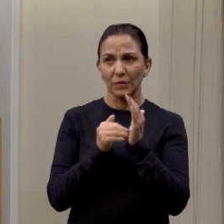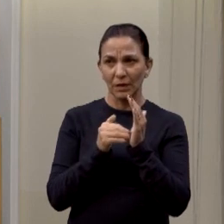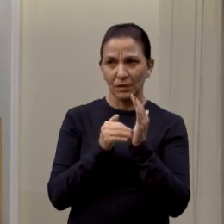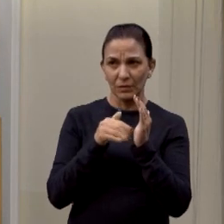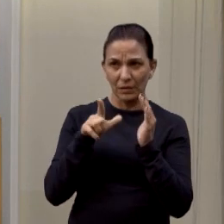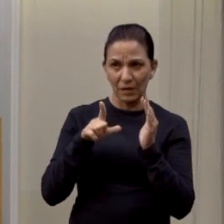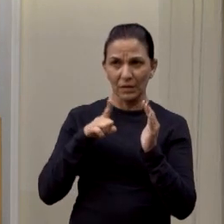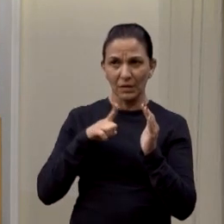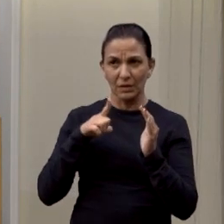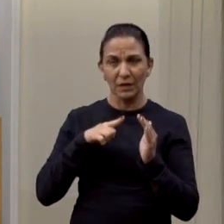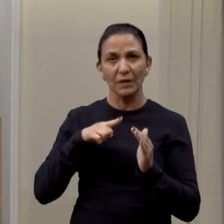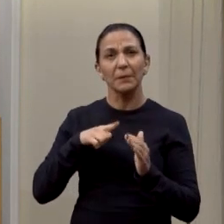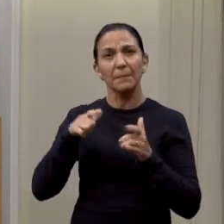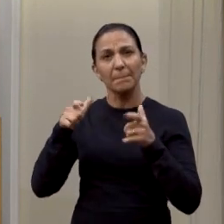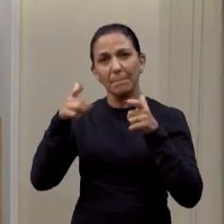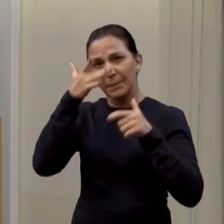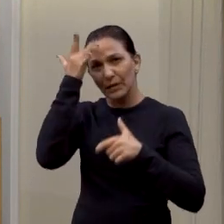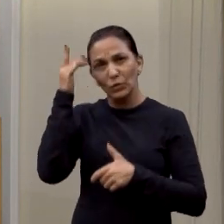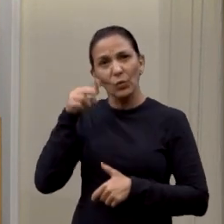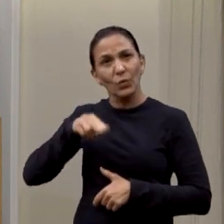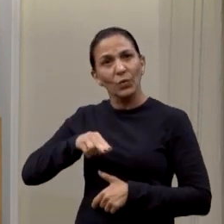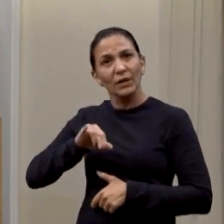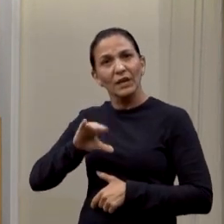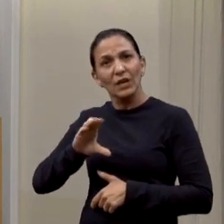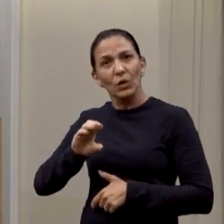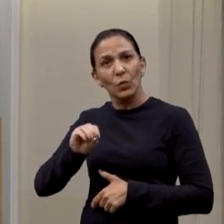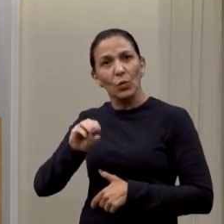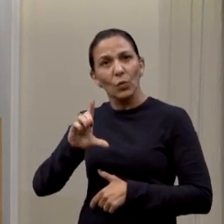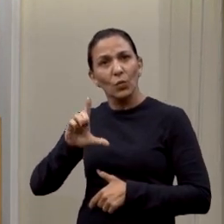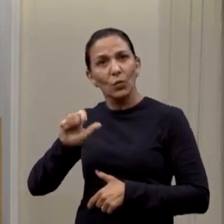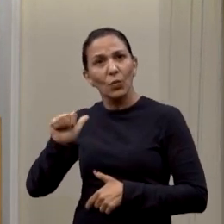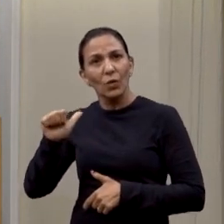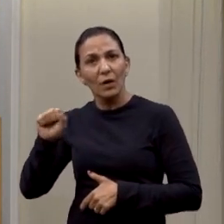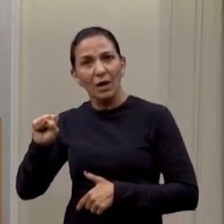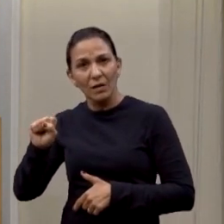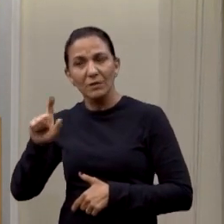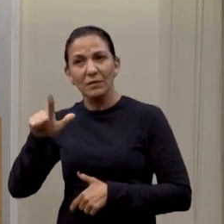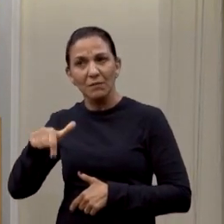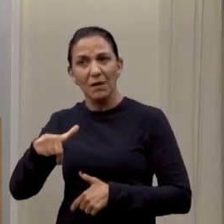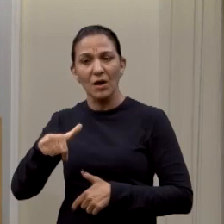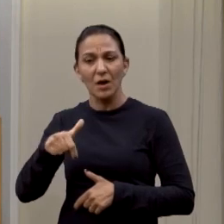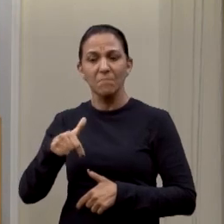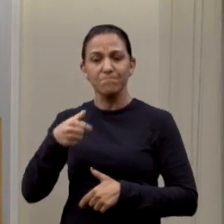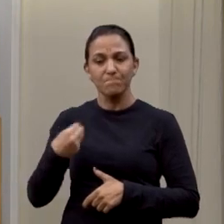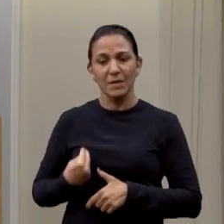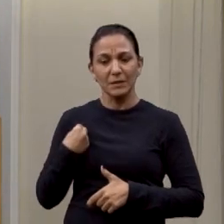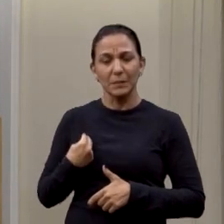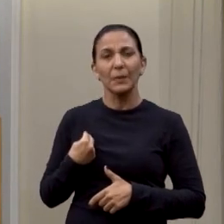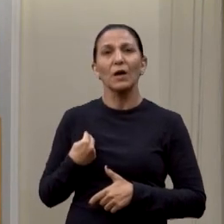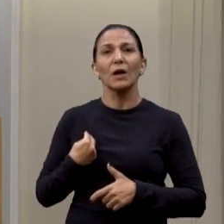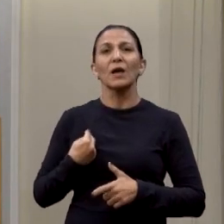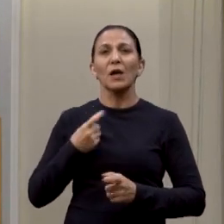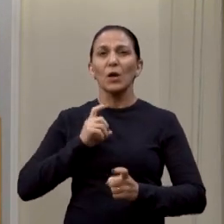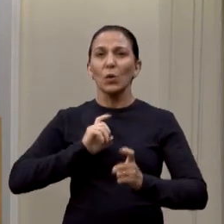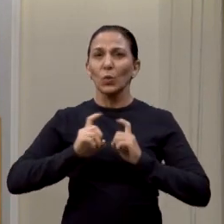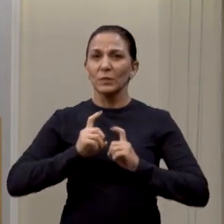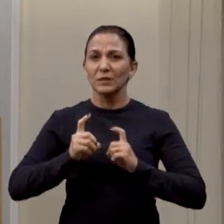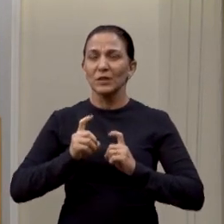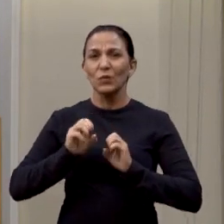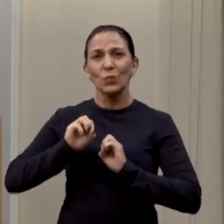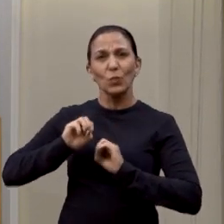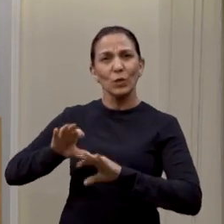ocupação do senhor Nicolas Ferreira como presidente da Comissão de Educação. Isso é um escárnio no